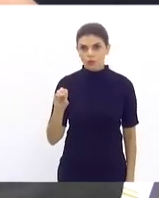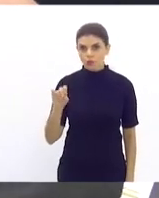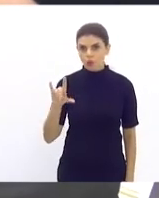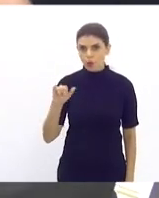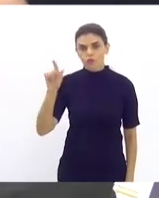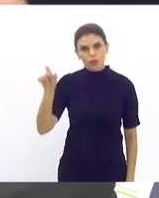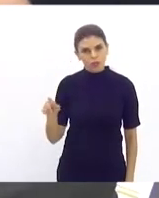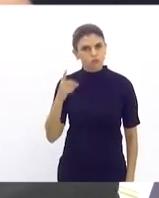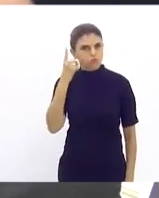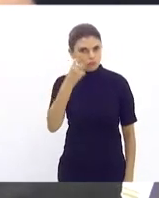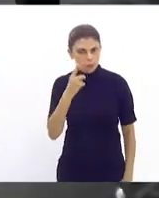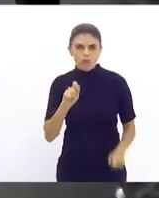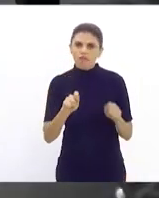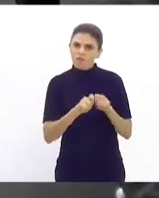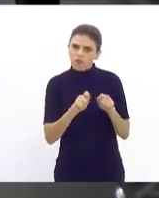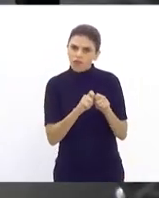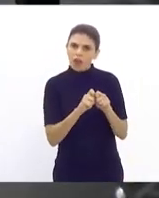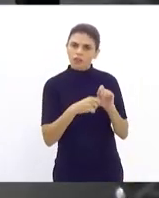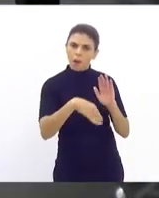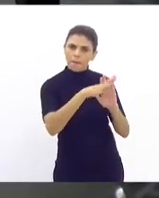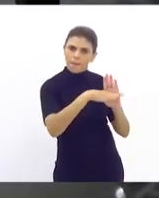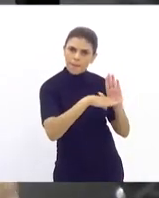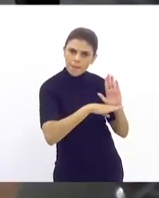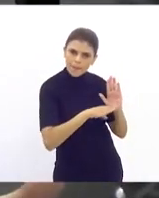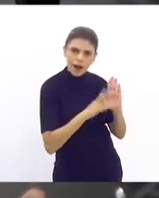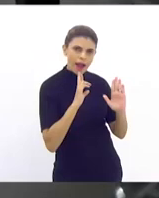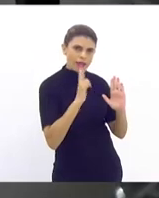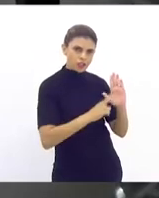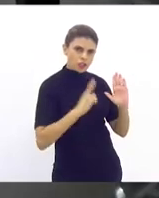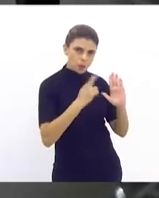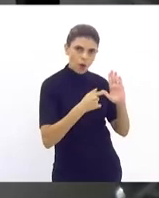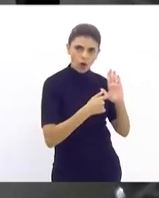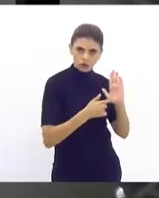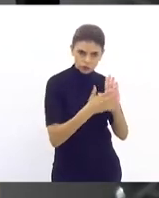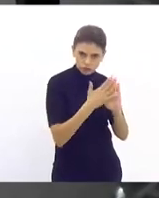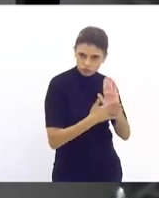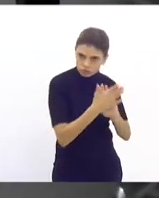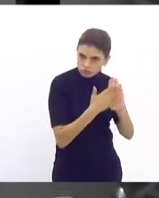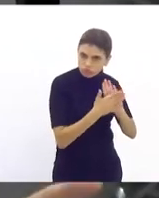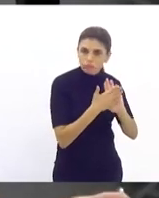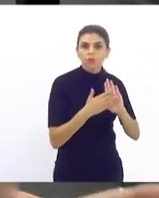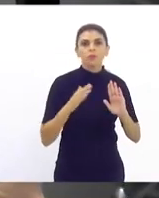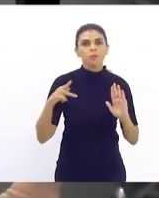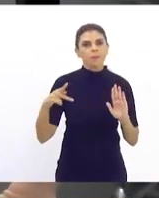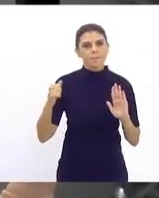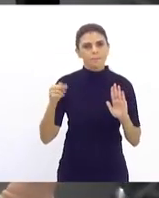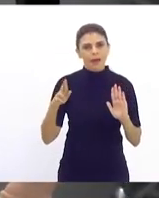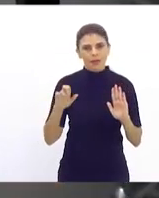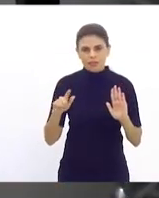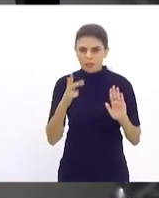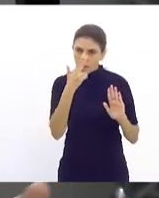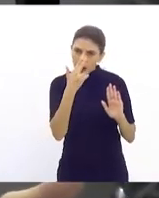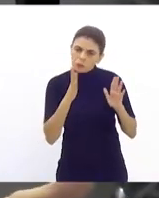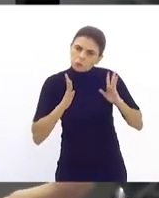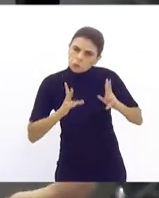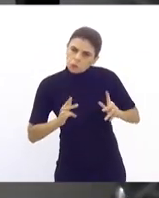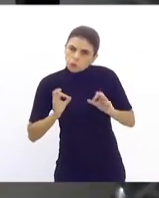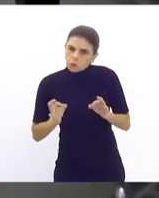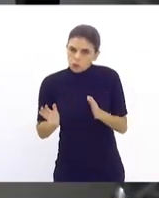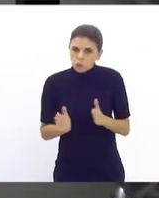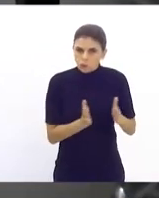fez um parecer, no meu entendimento, em princípio correto, né?